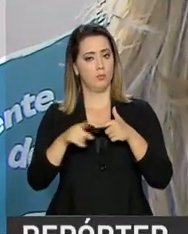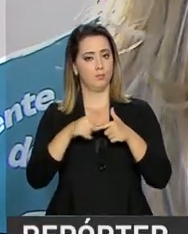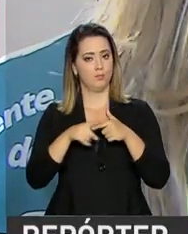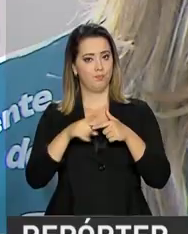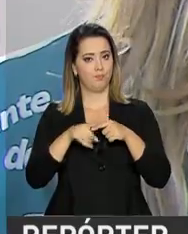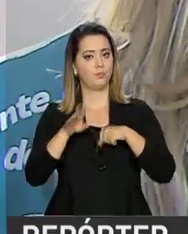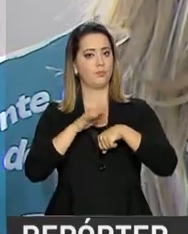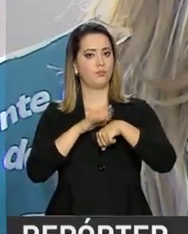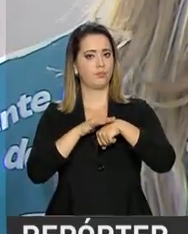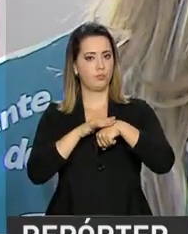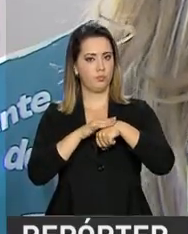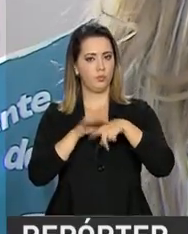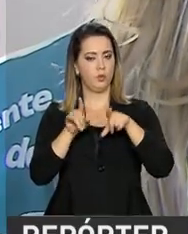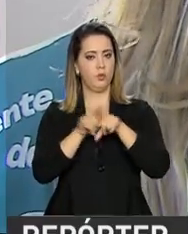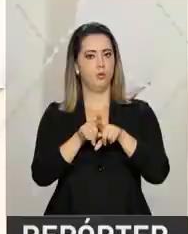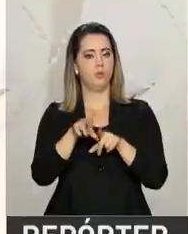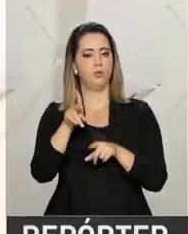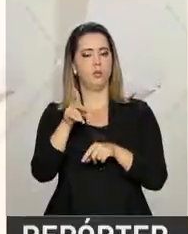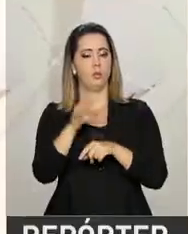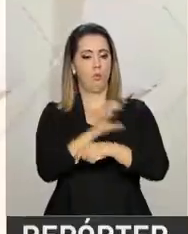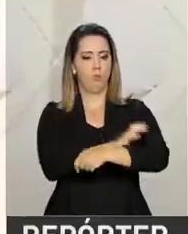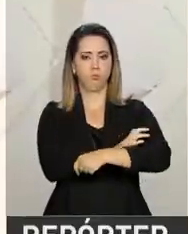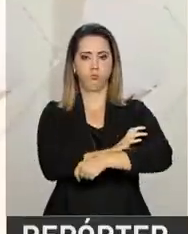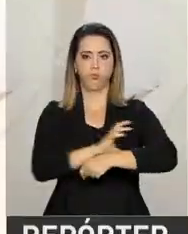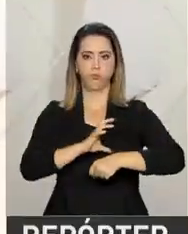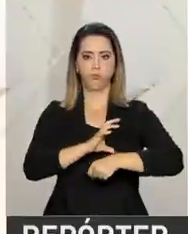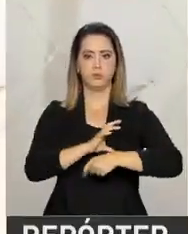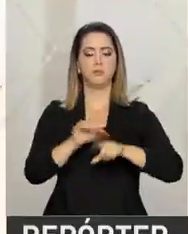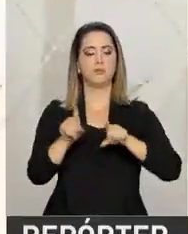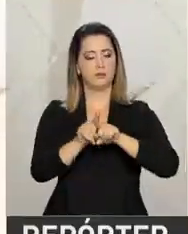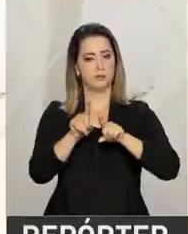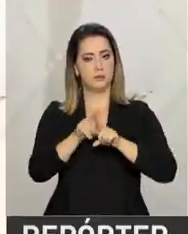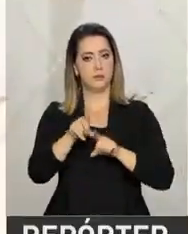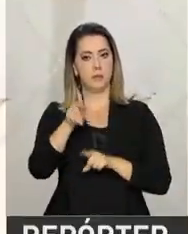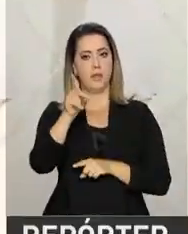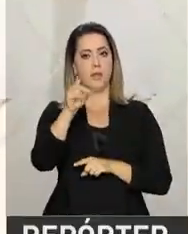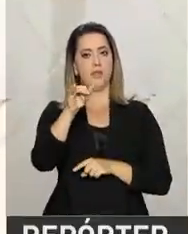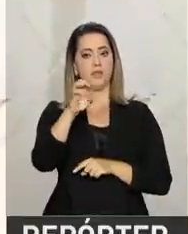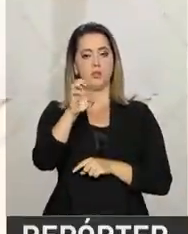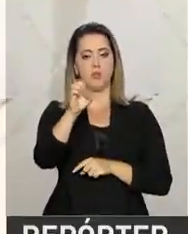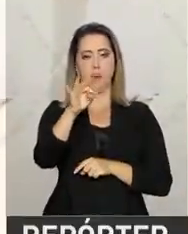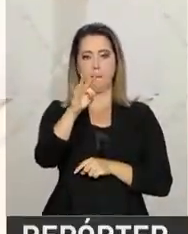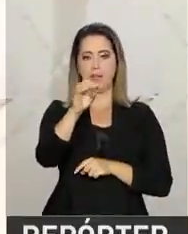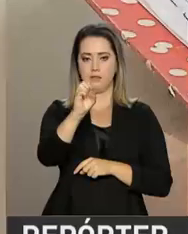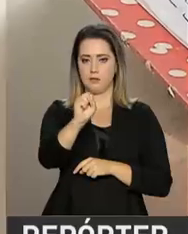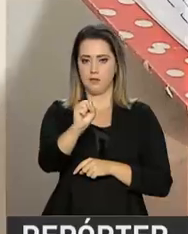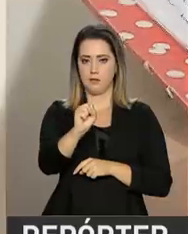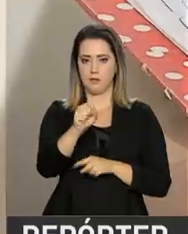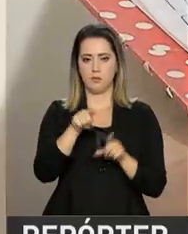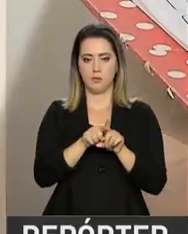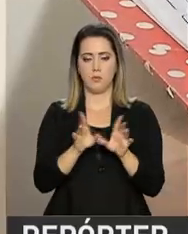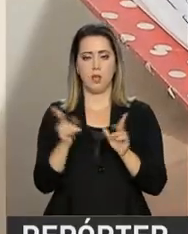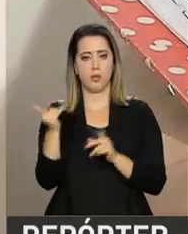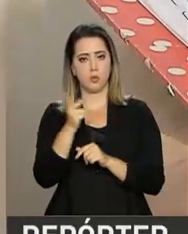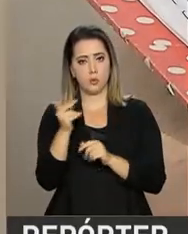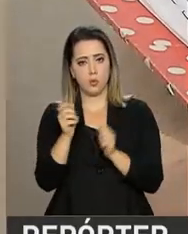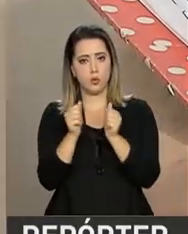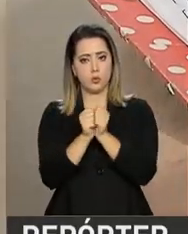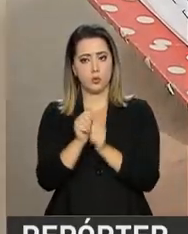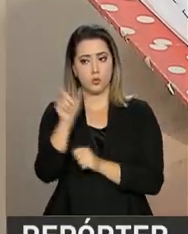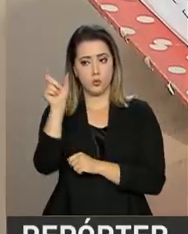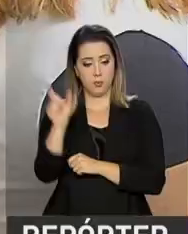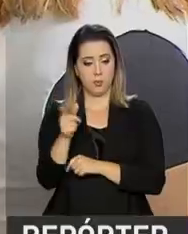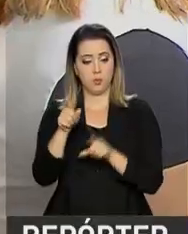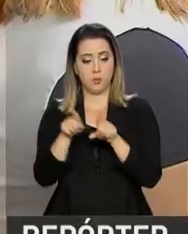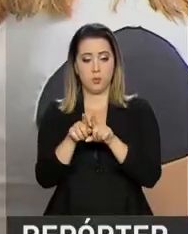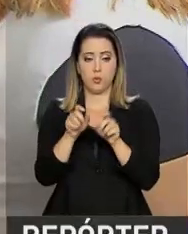que precisam de acompanhamento. E a agente de saúde, que veio junto com uma enfermeira, faz as anotações na